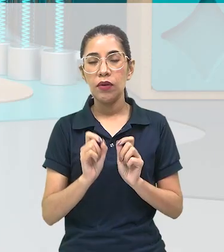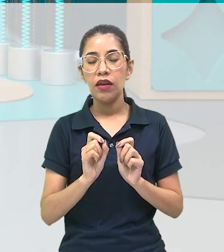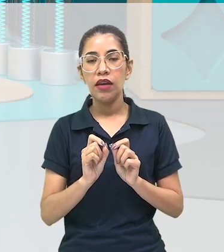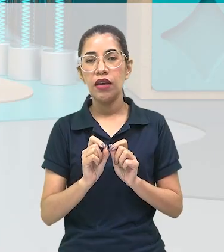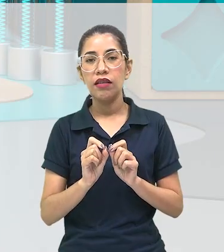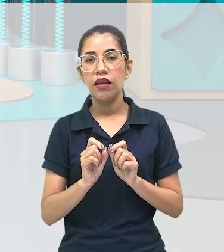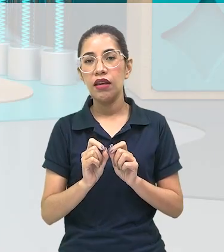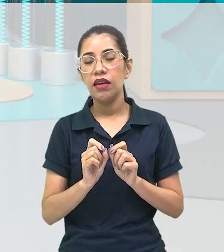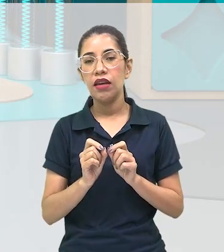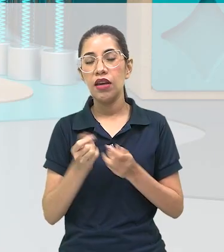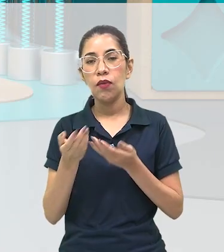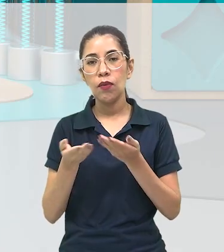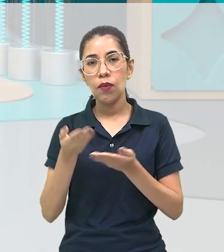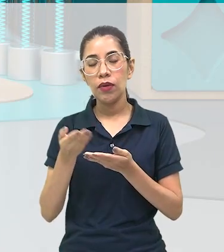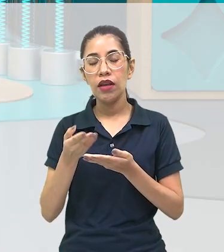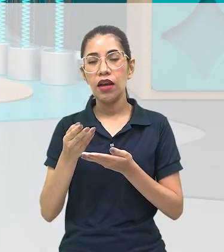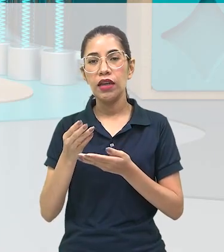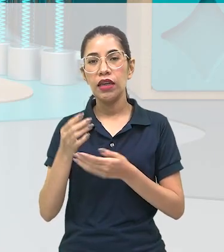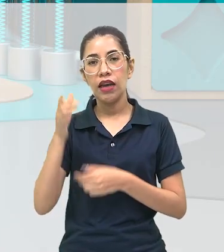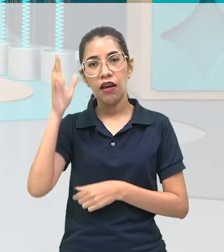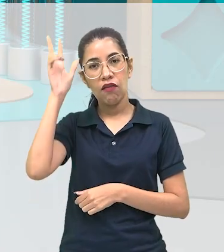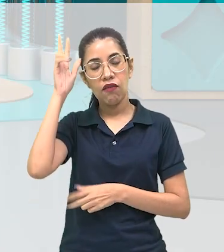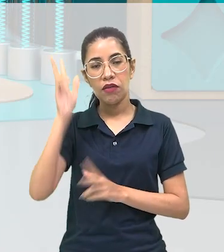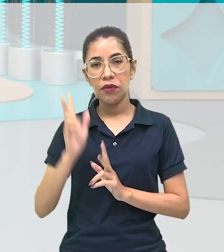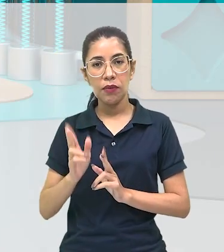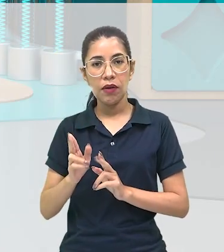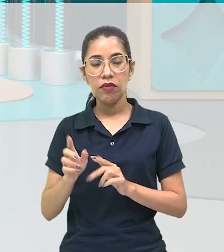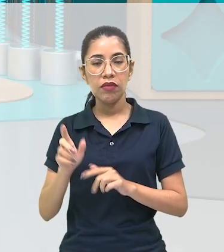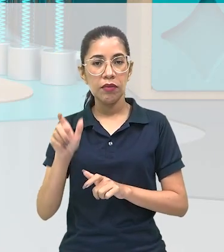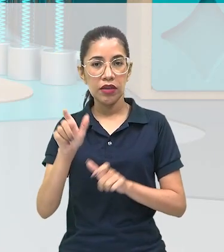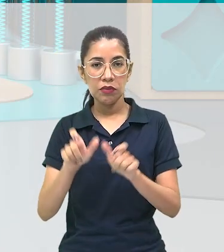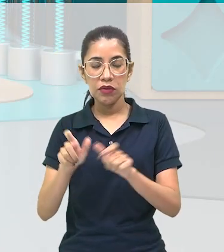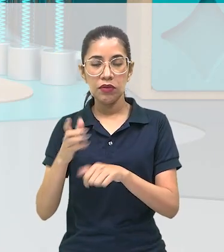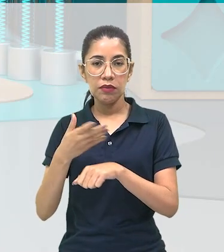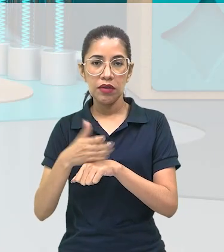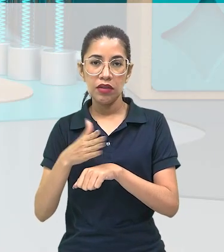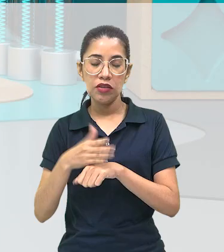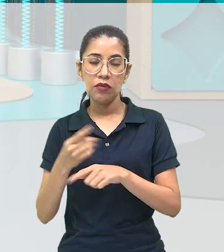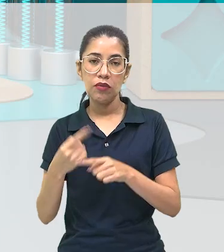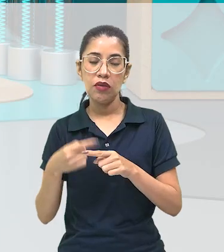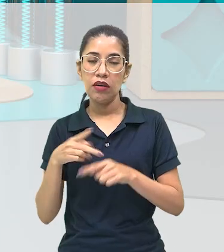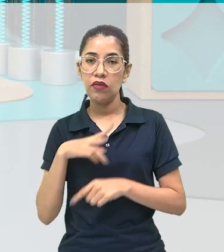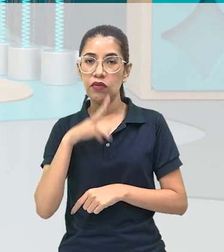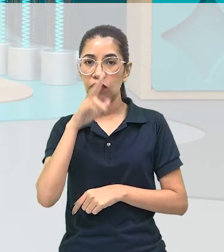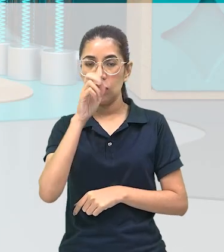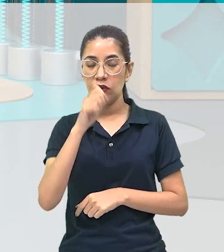como cavalos, digamos assim, né? Realmente seres de muita força